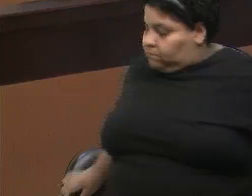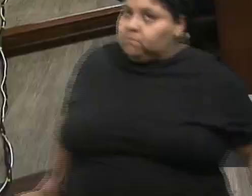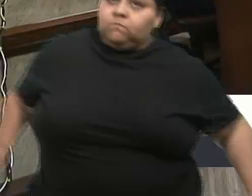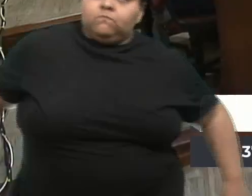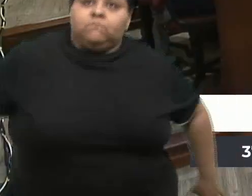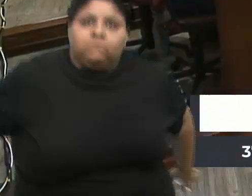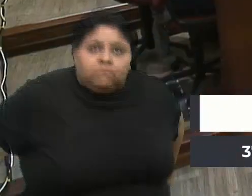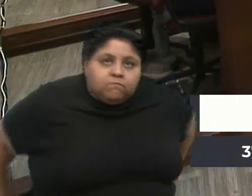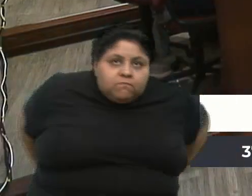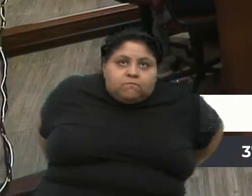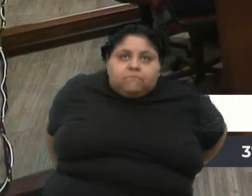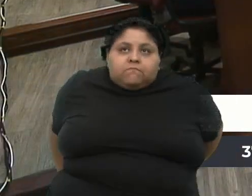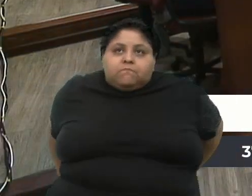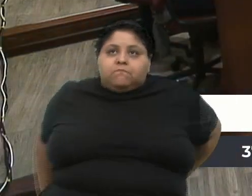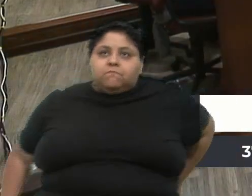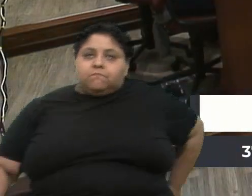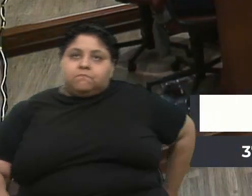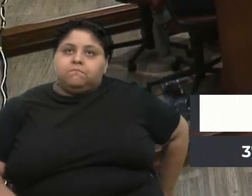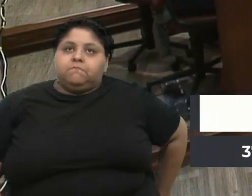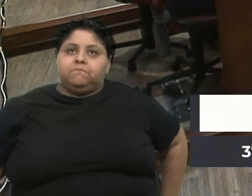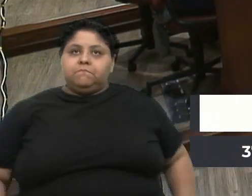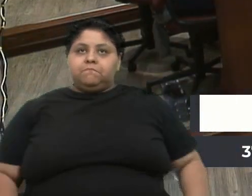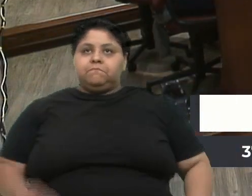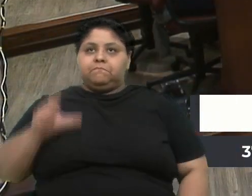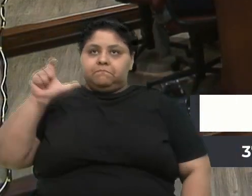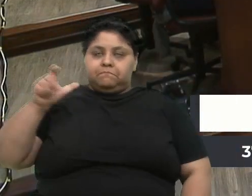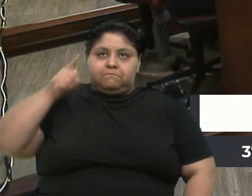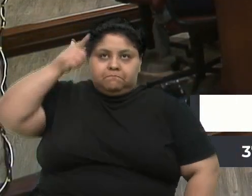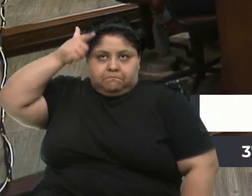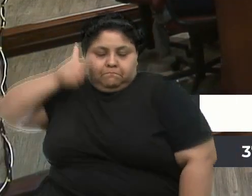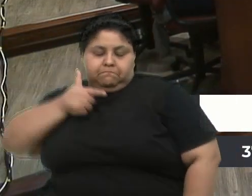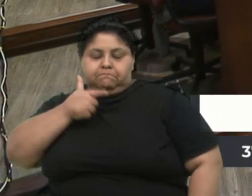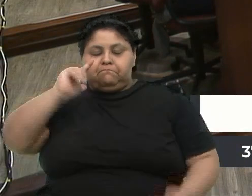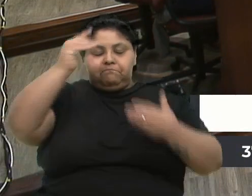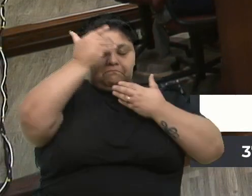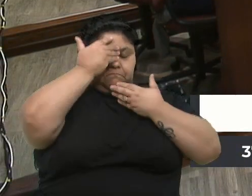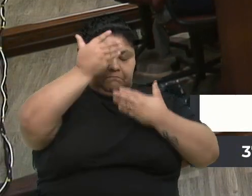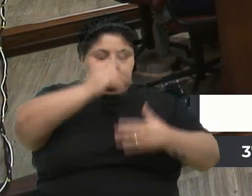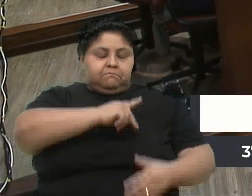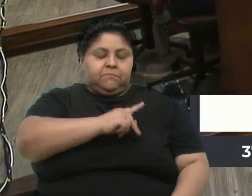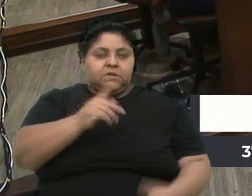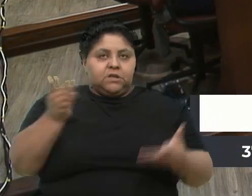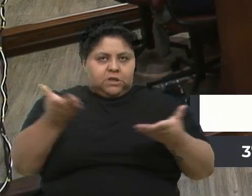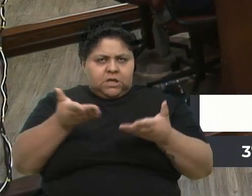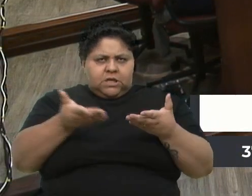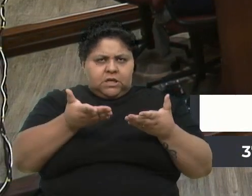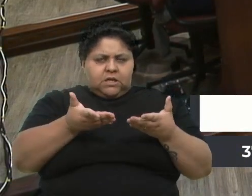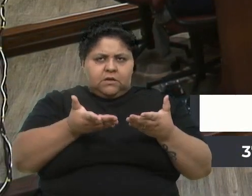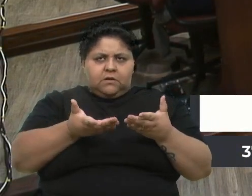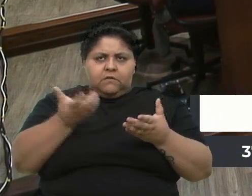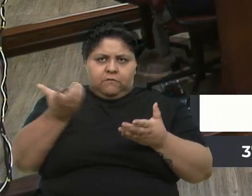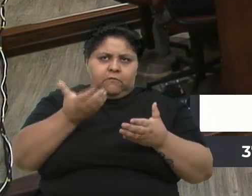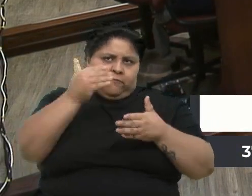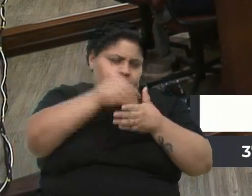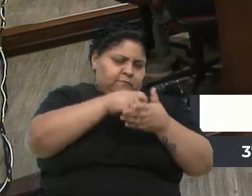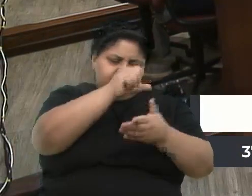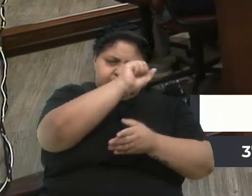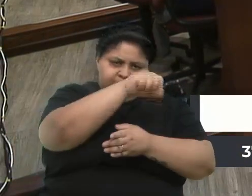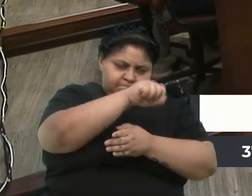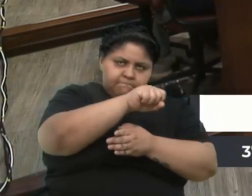Carenhato. Obrigado, presidente. Eu já de antemão quero dizer que vou votar